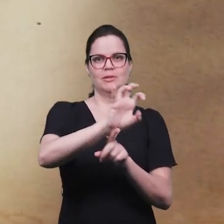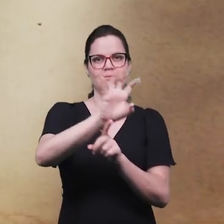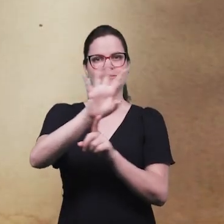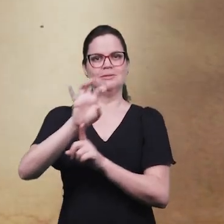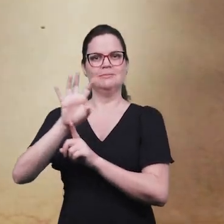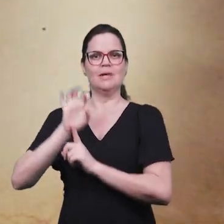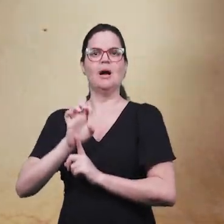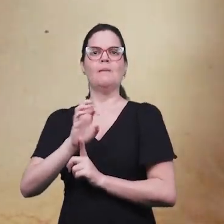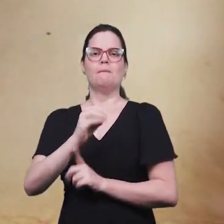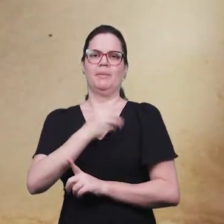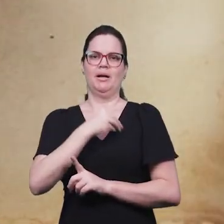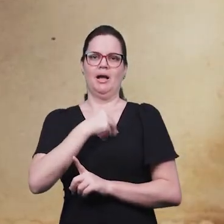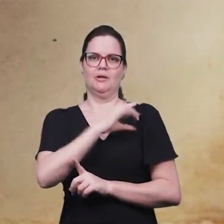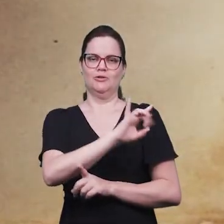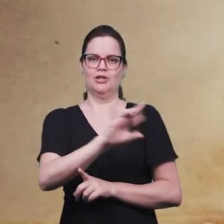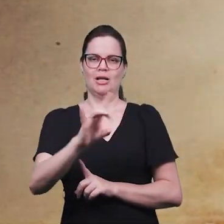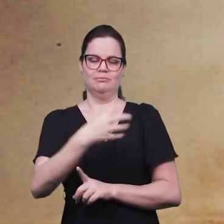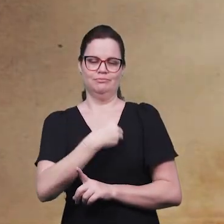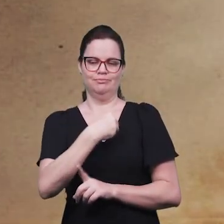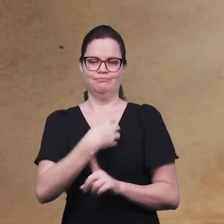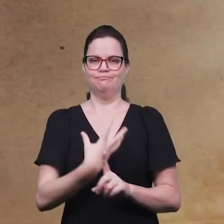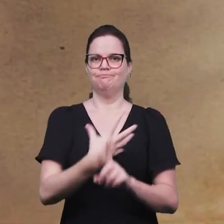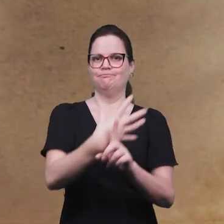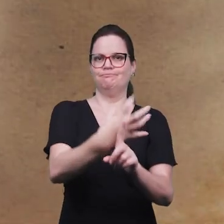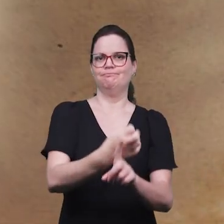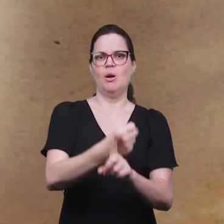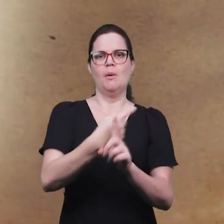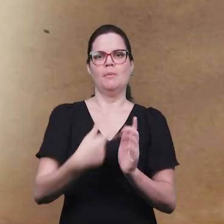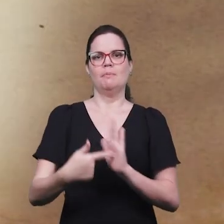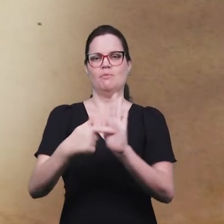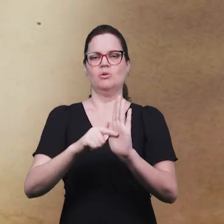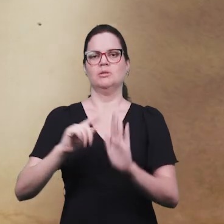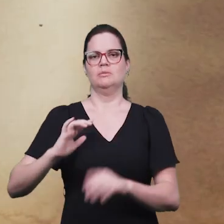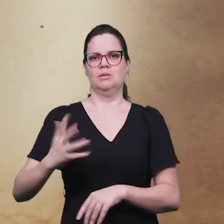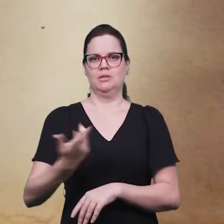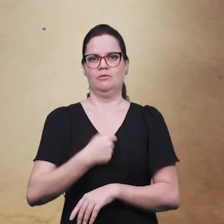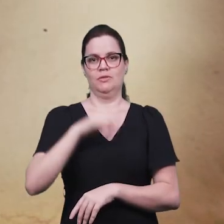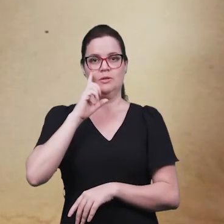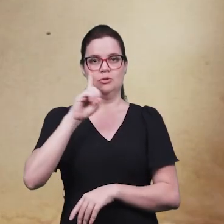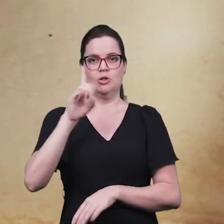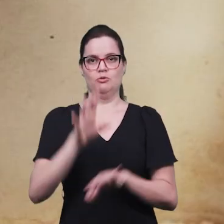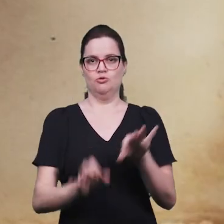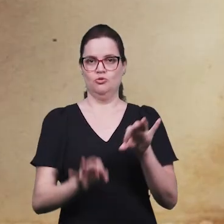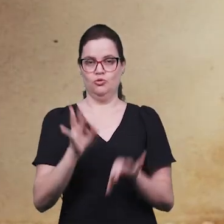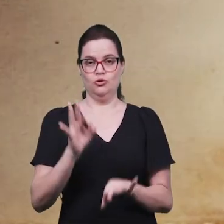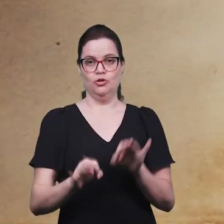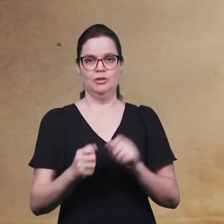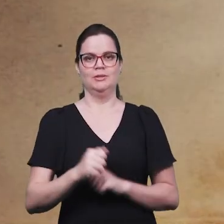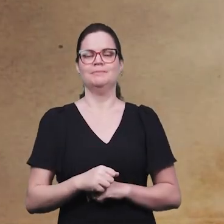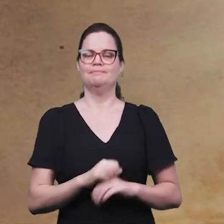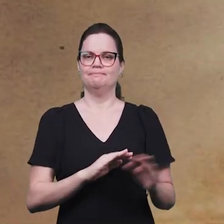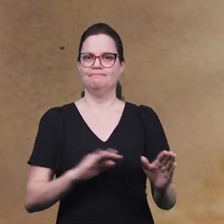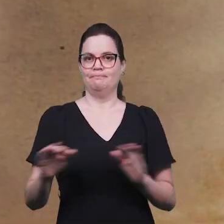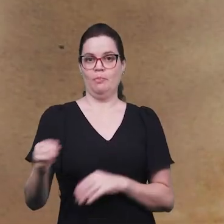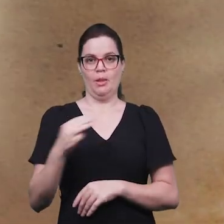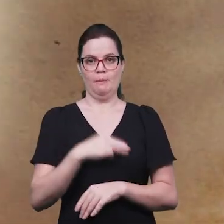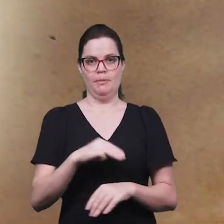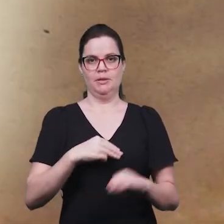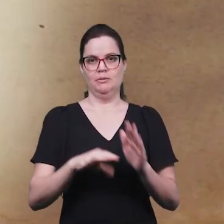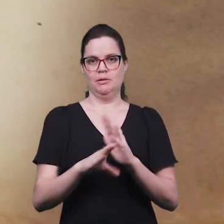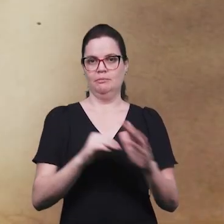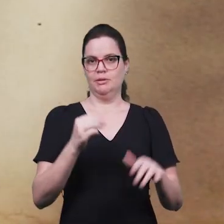de Deus. E viu o Espírito de Deus descendo como pomba vindo sobre ele.